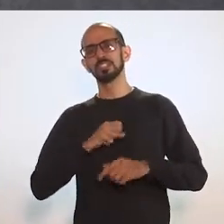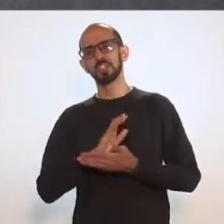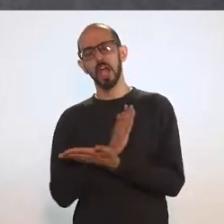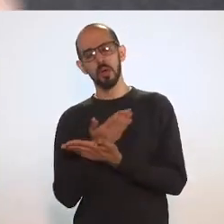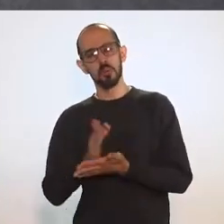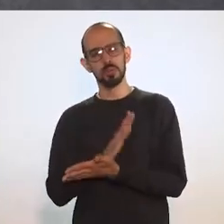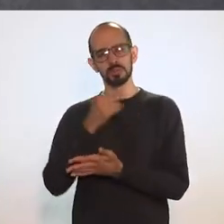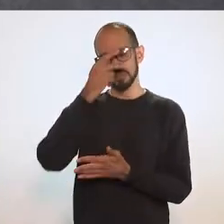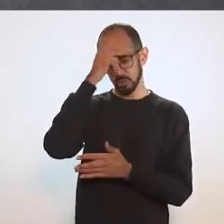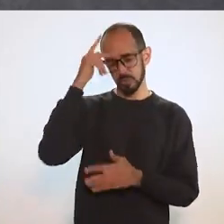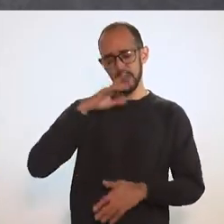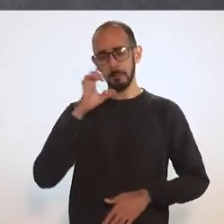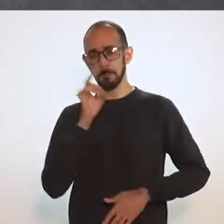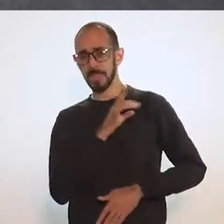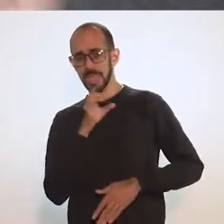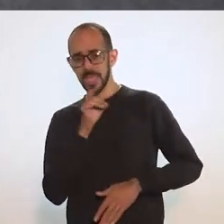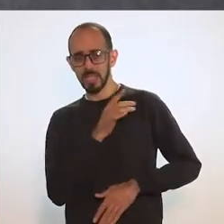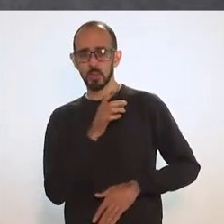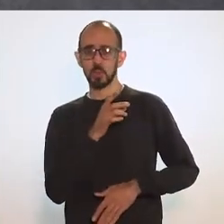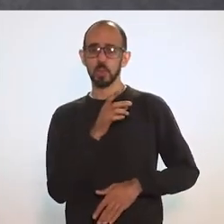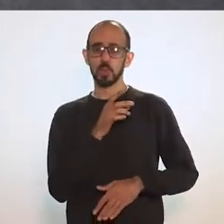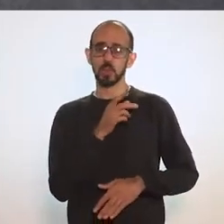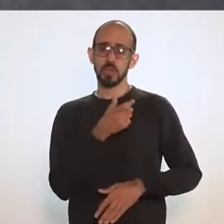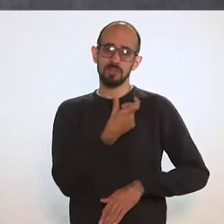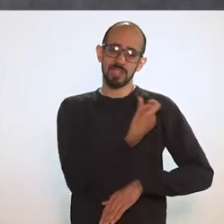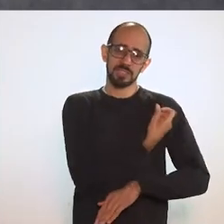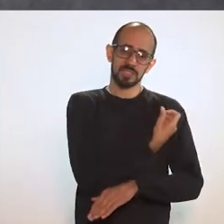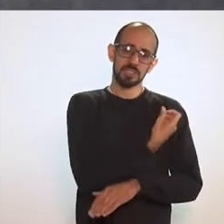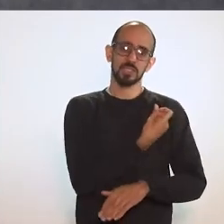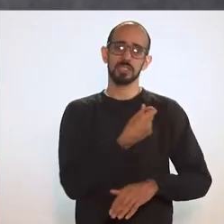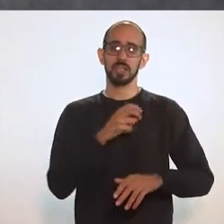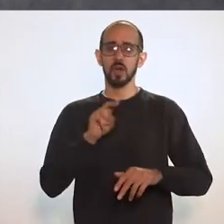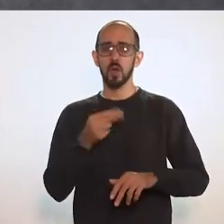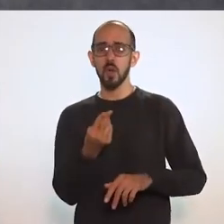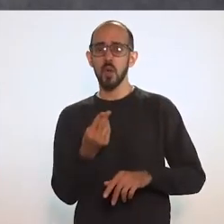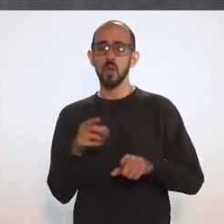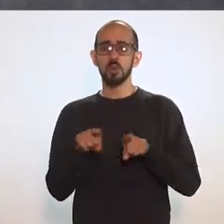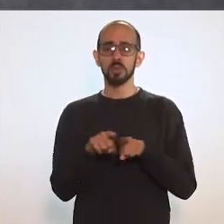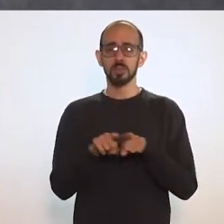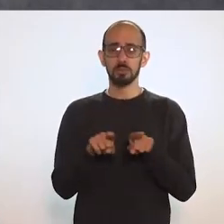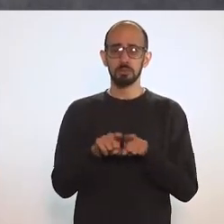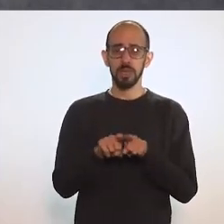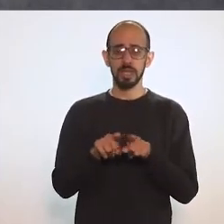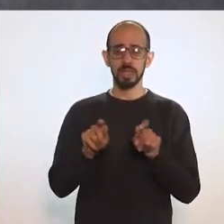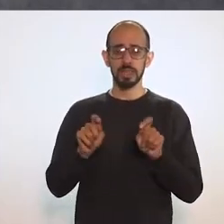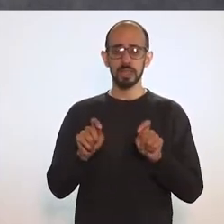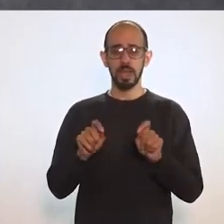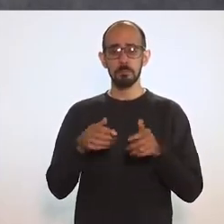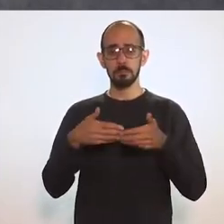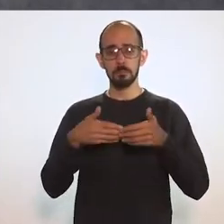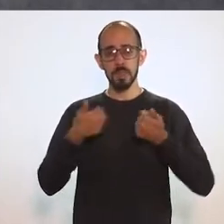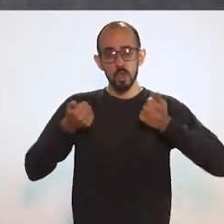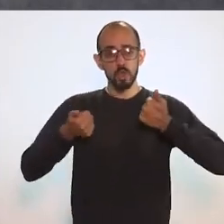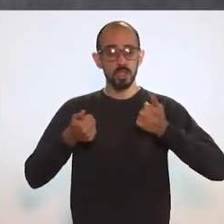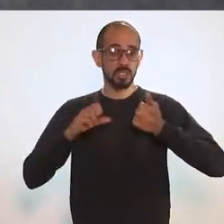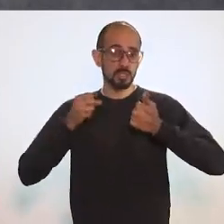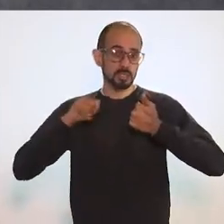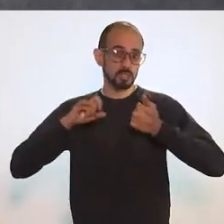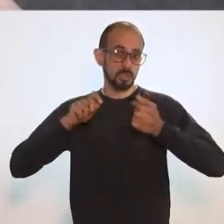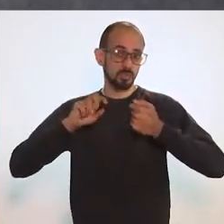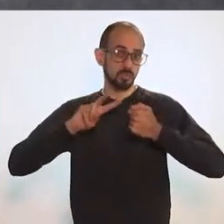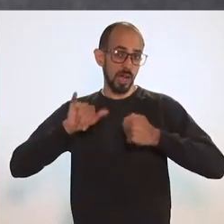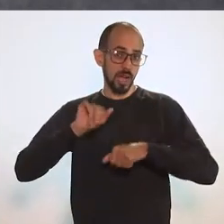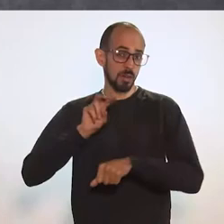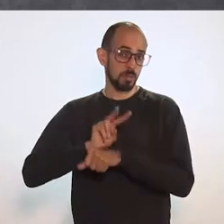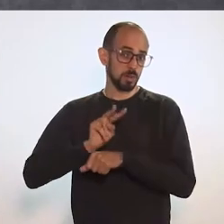Algumas pessoas têm medo de possíveis reações da vacina ou da eficácia que elas possam ter, porque foi